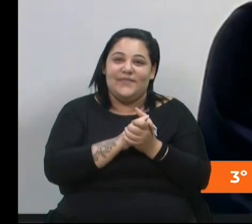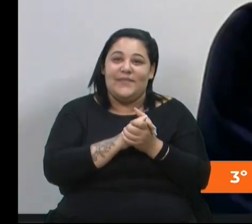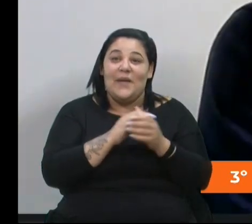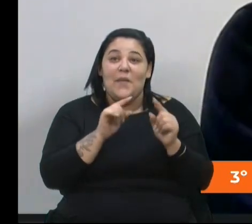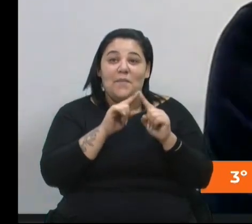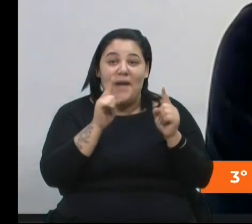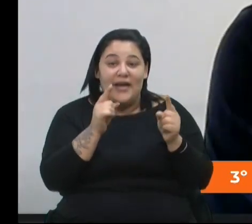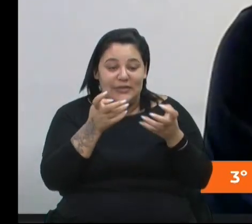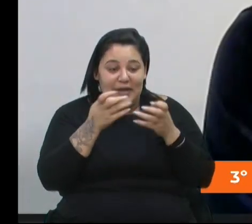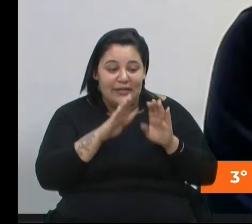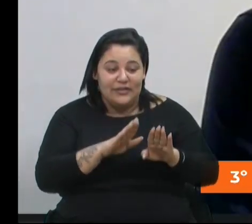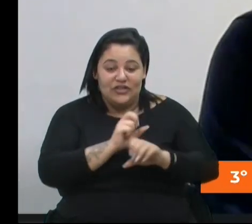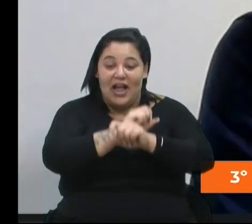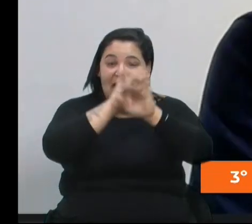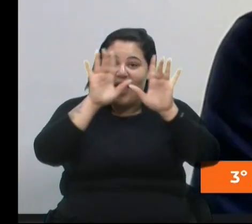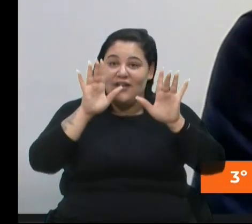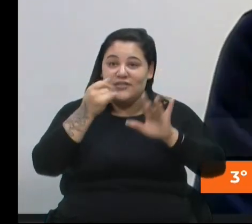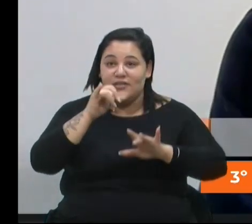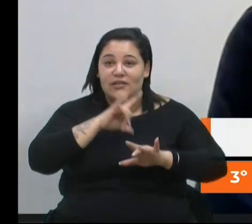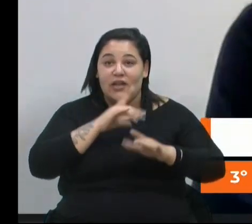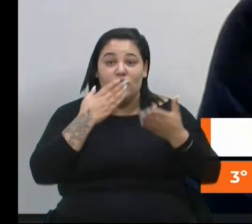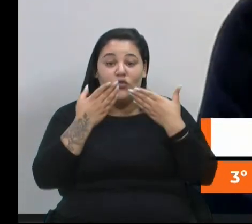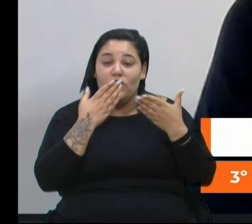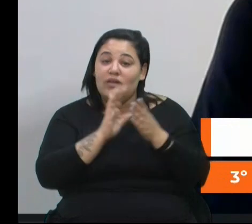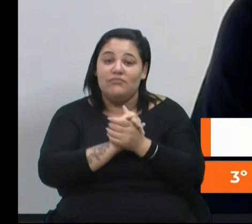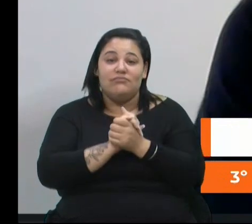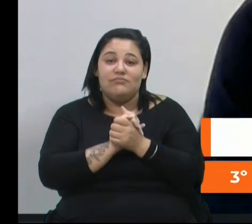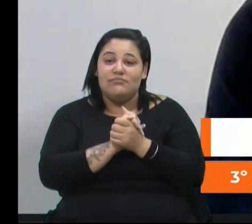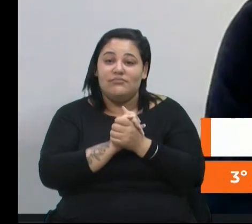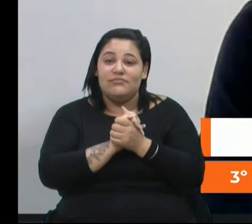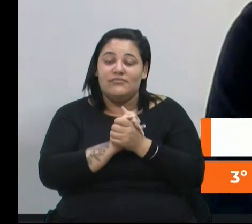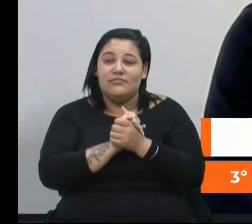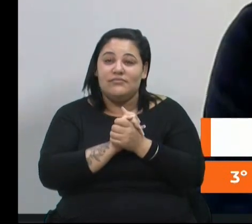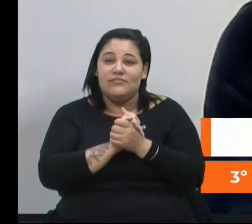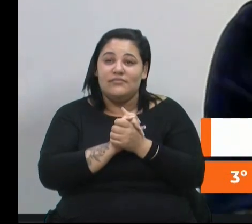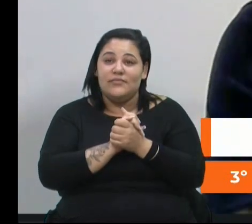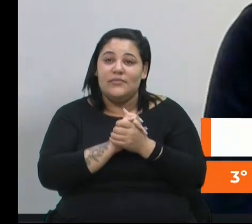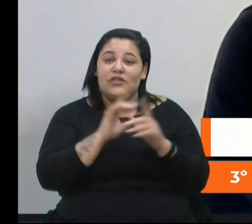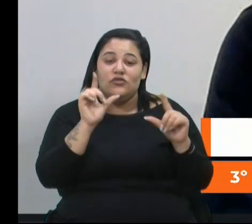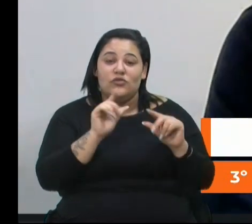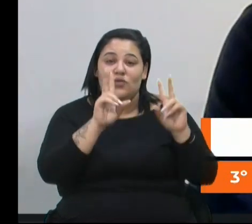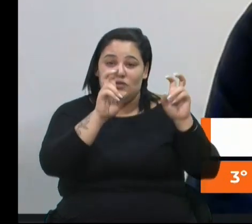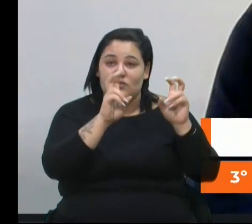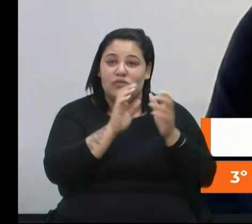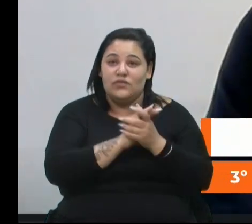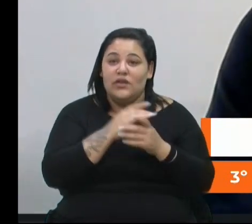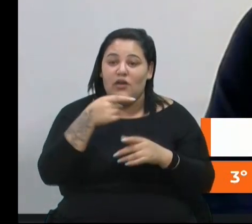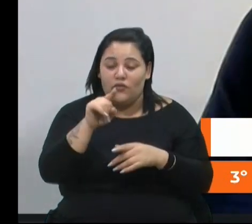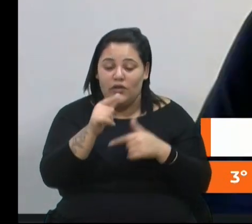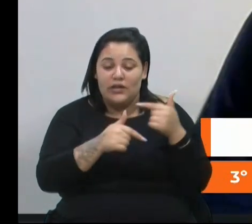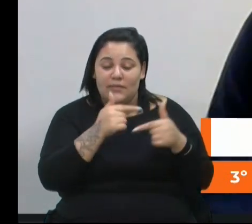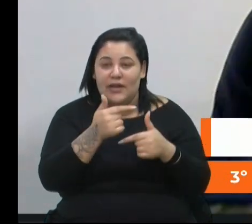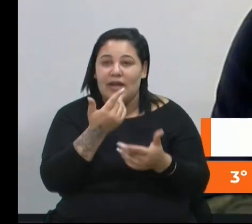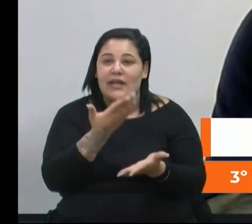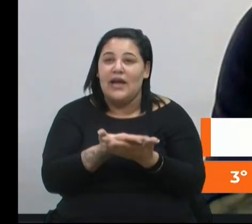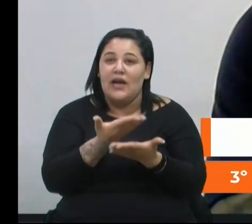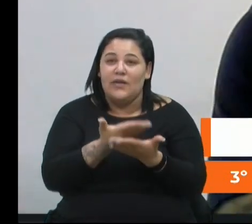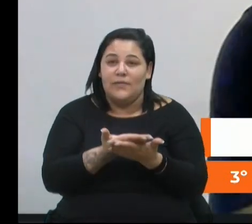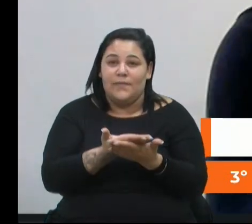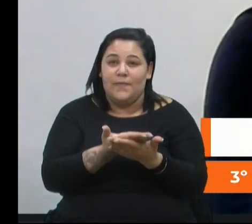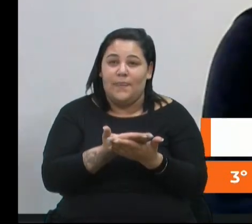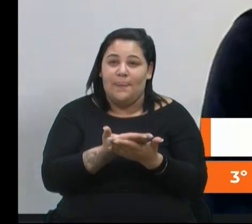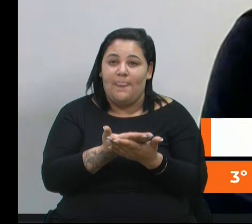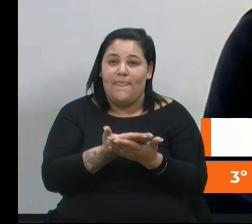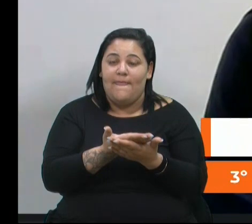eu quero esclarecer se ficou alguma dúvida. E aí, para encurtar o assunto, eu acabei indo atuar na sala. A princípio, eu ainda